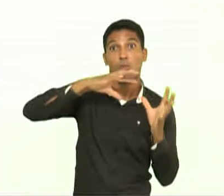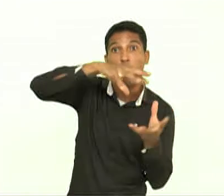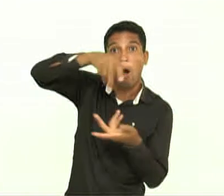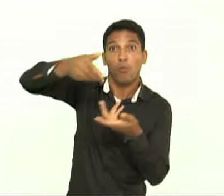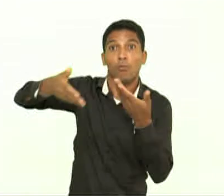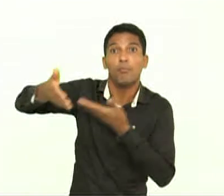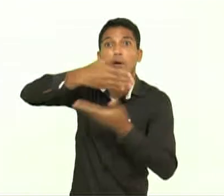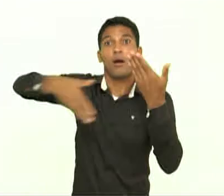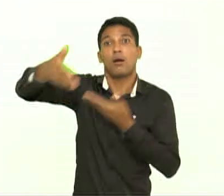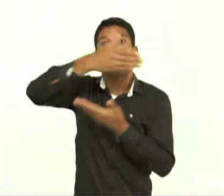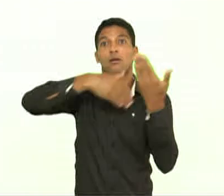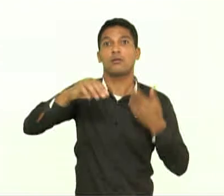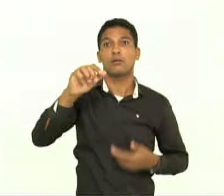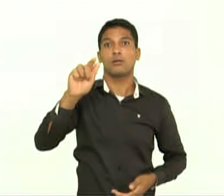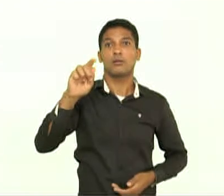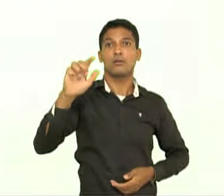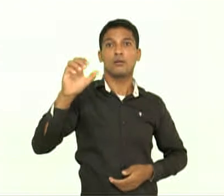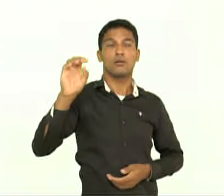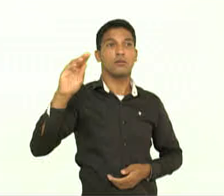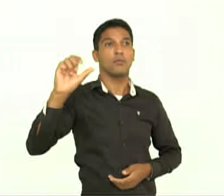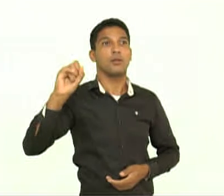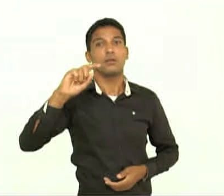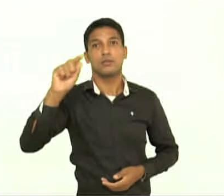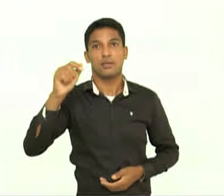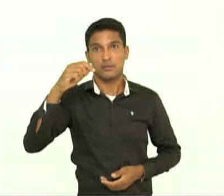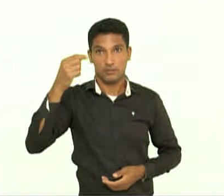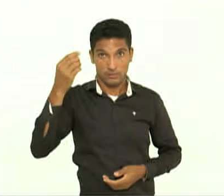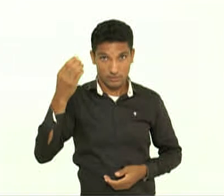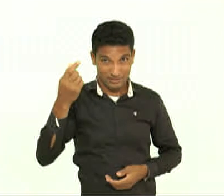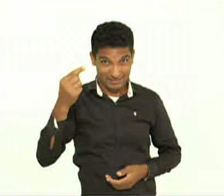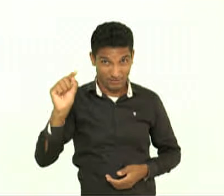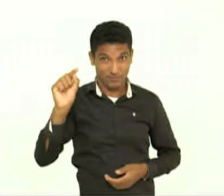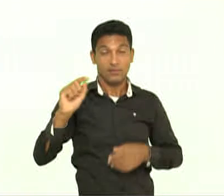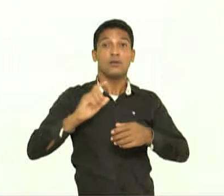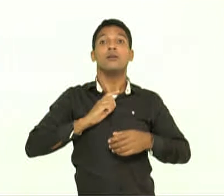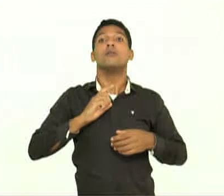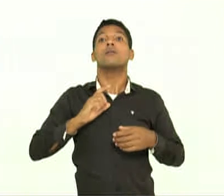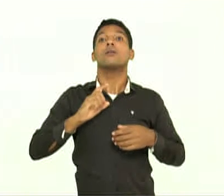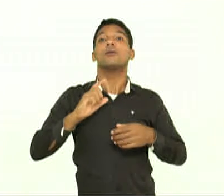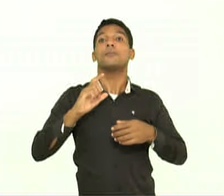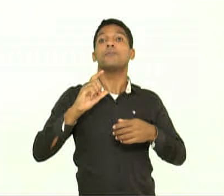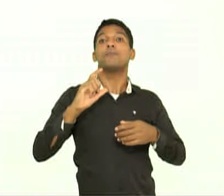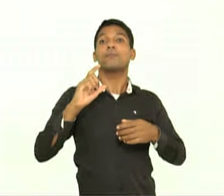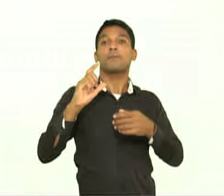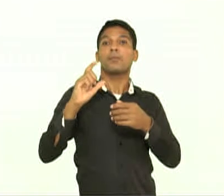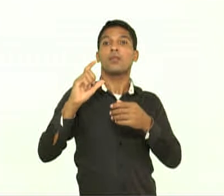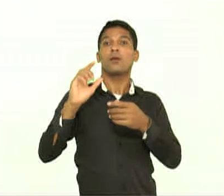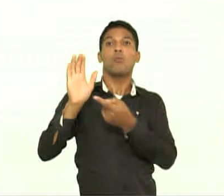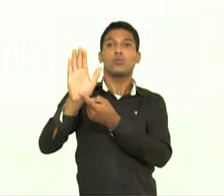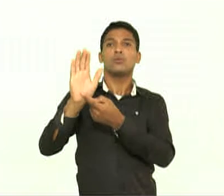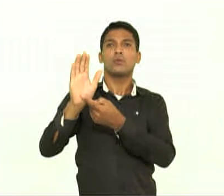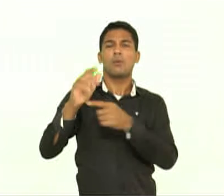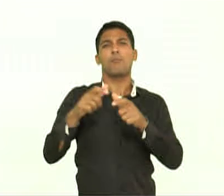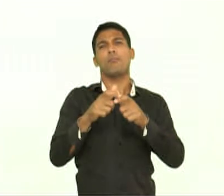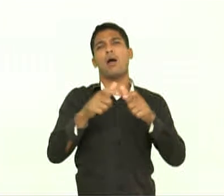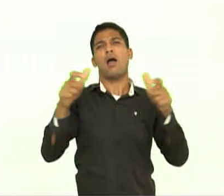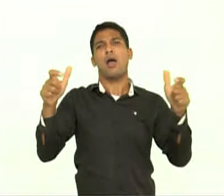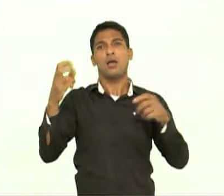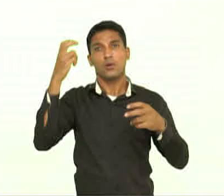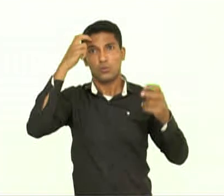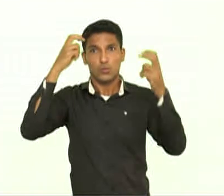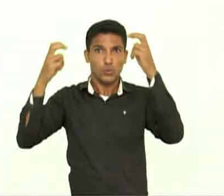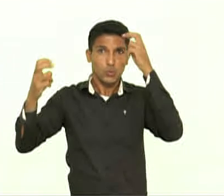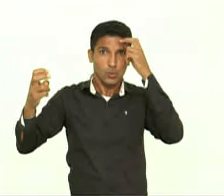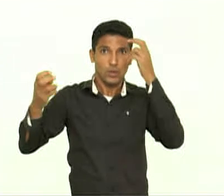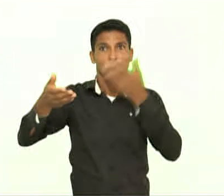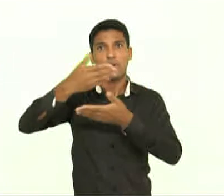globalização trouxe um aumento na velocidade e na intensidade das trocas culturais e